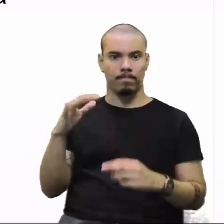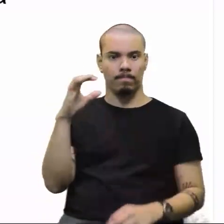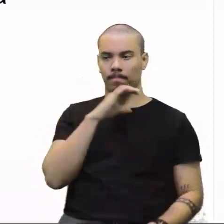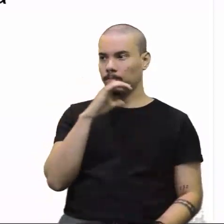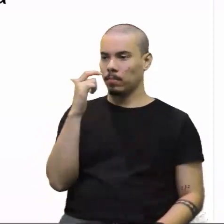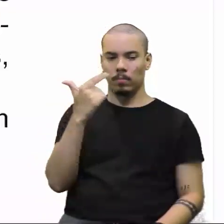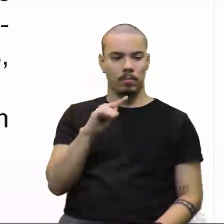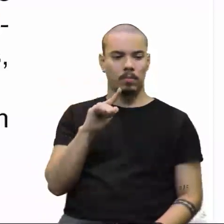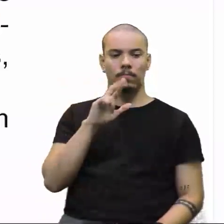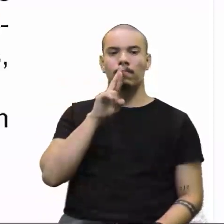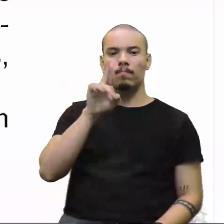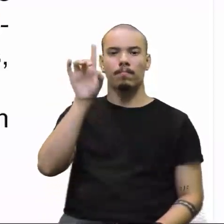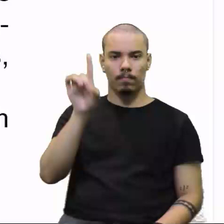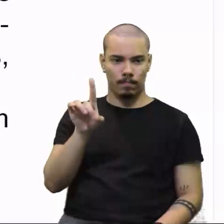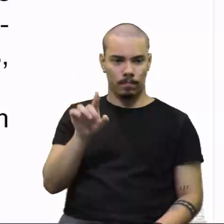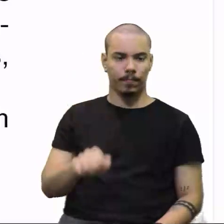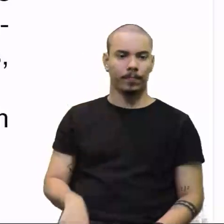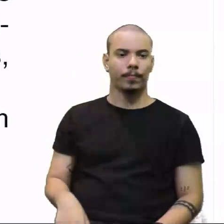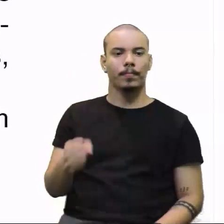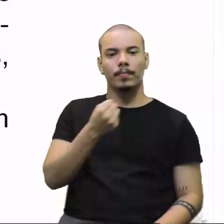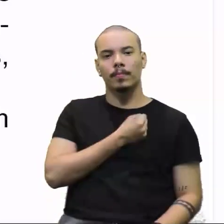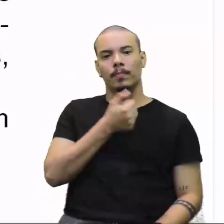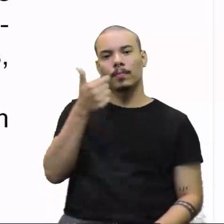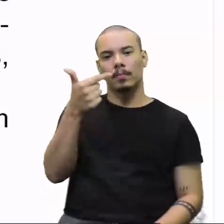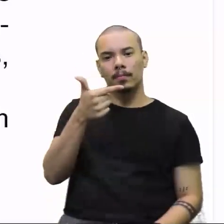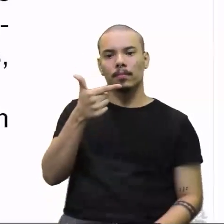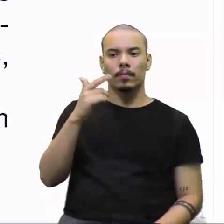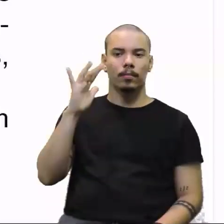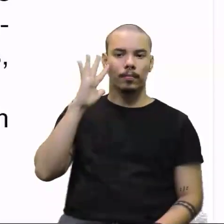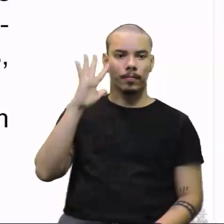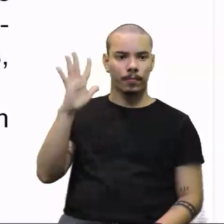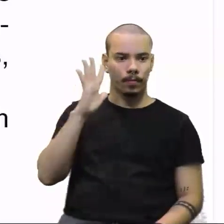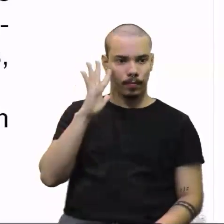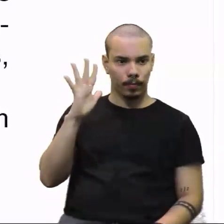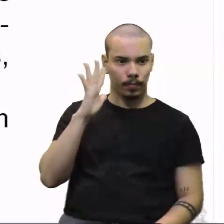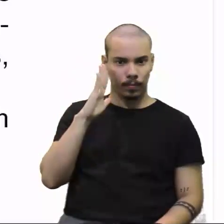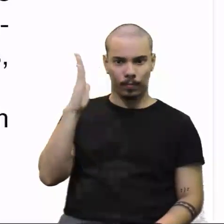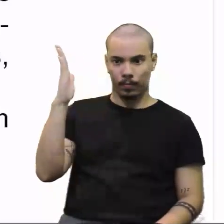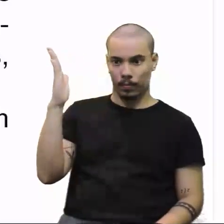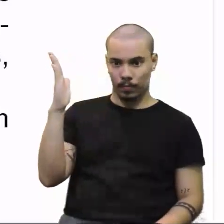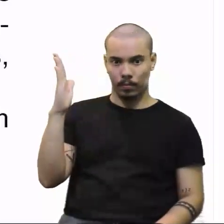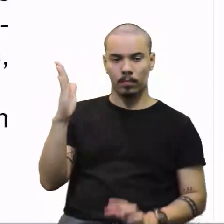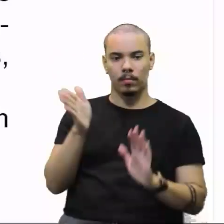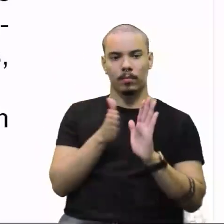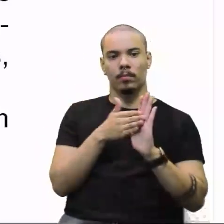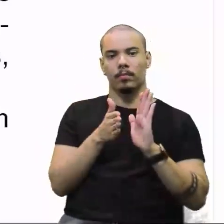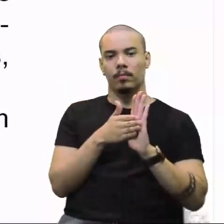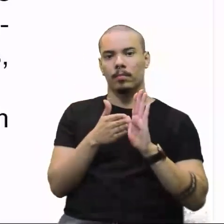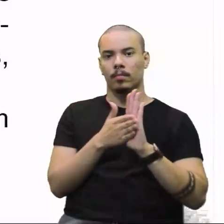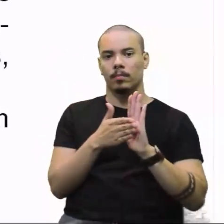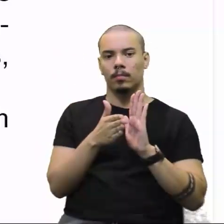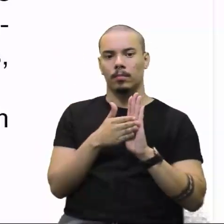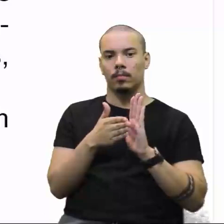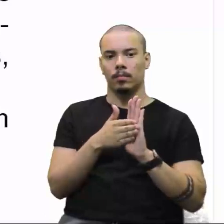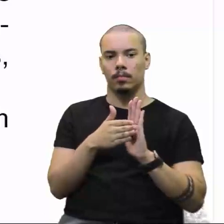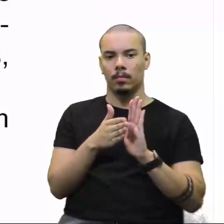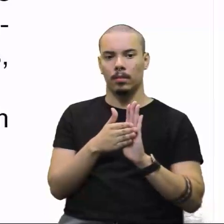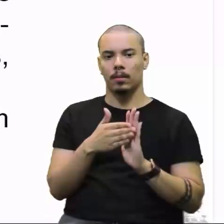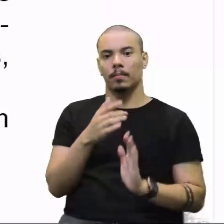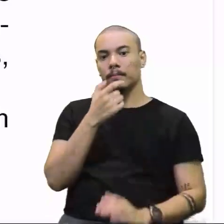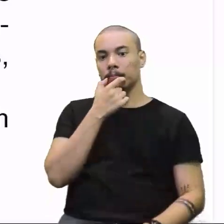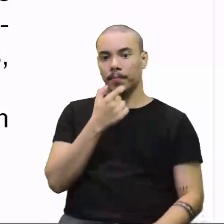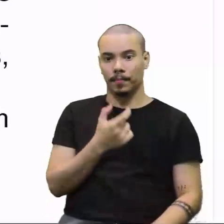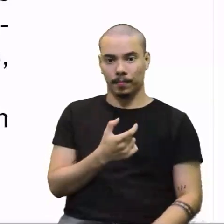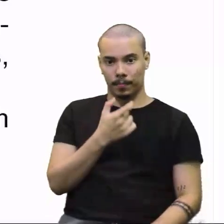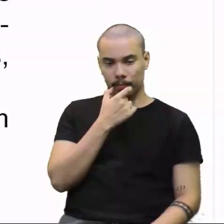né? Número 2. A teoria da relatividade restrita proposta por Einstein, agora